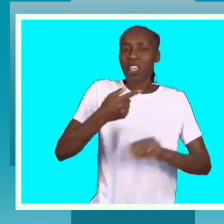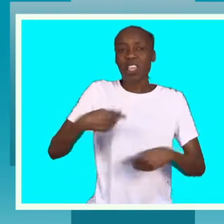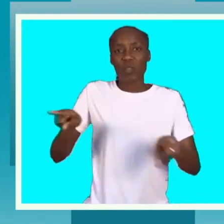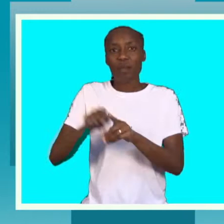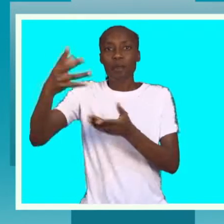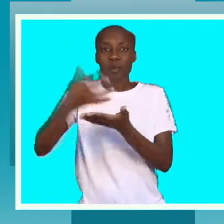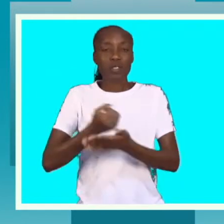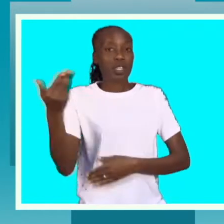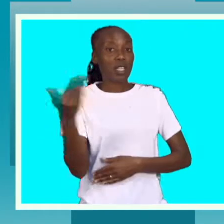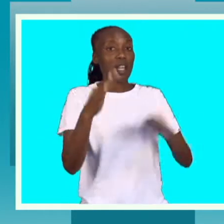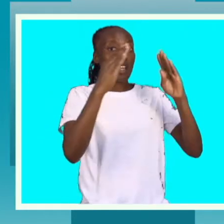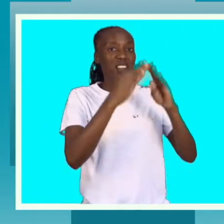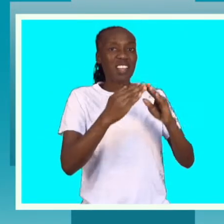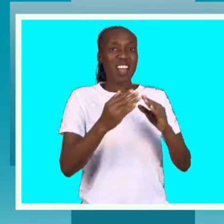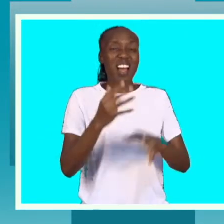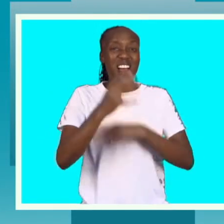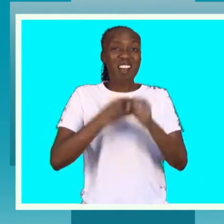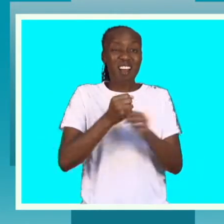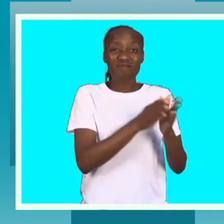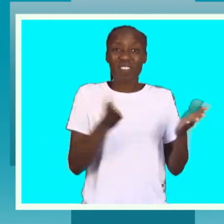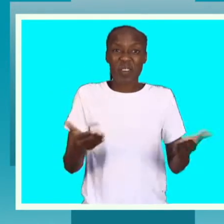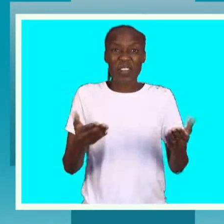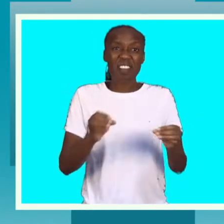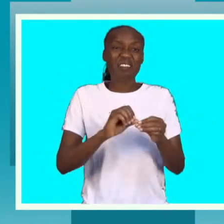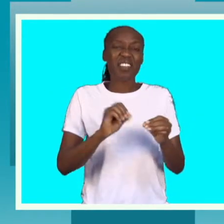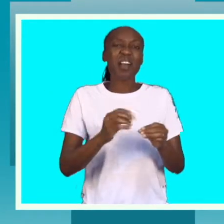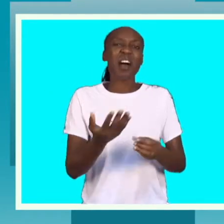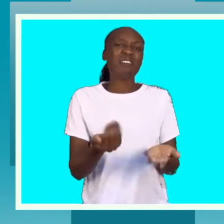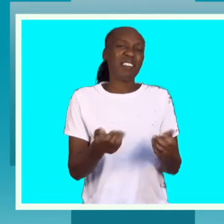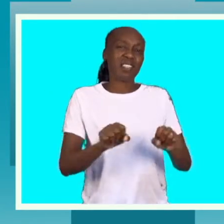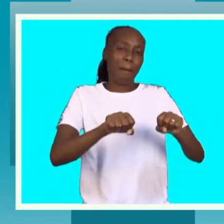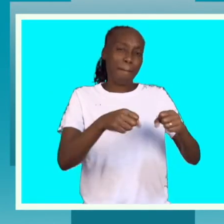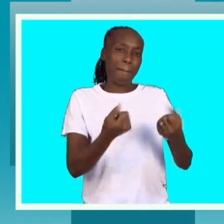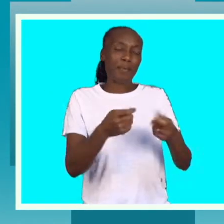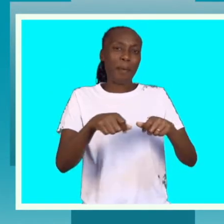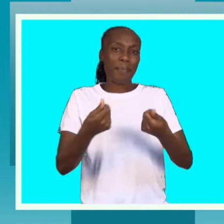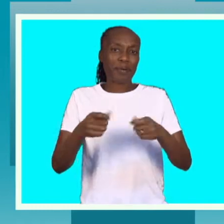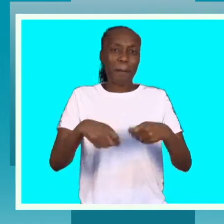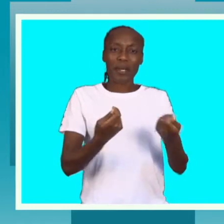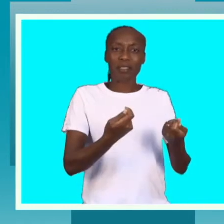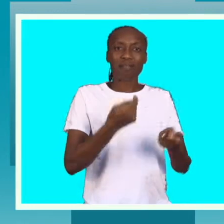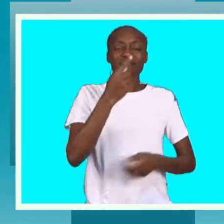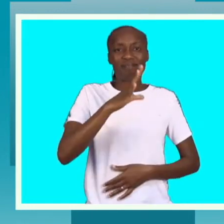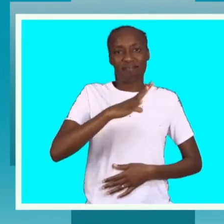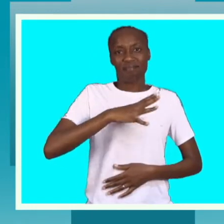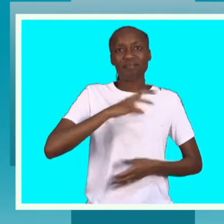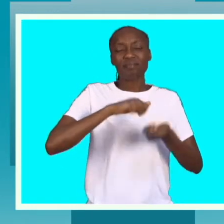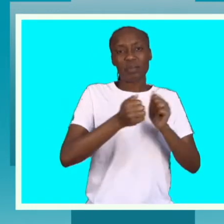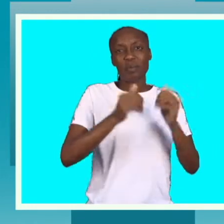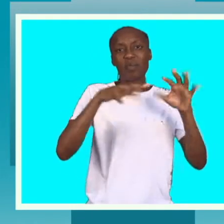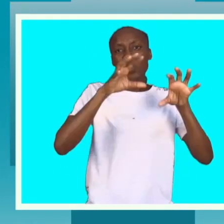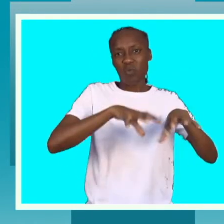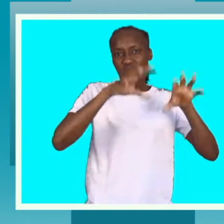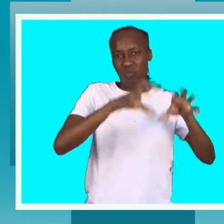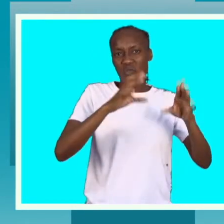casa, este ano mesmo, não vai resistir. Quando cair chuva, essa casa não vai resistir. Pelo menos, se minha